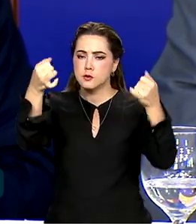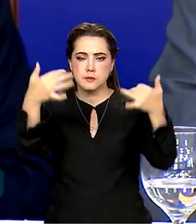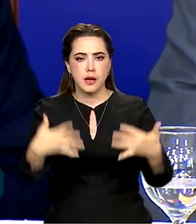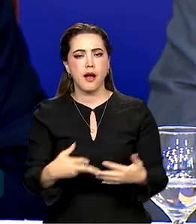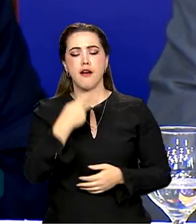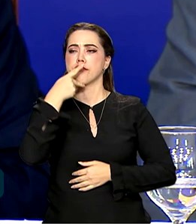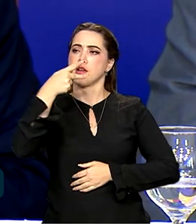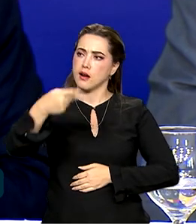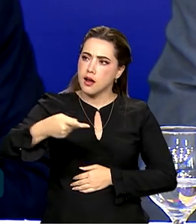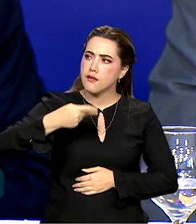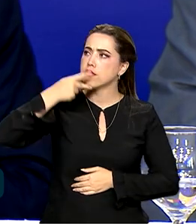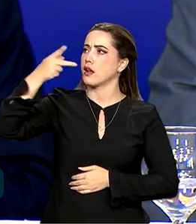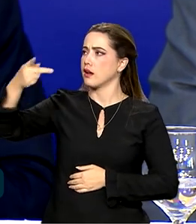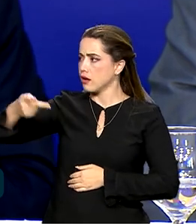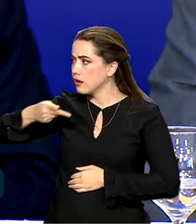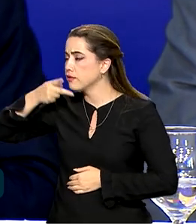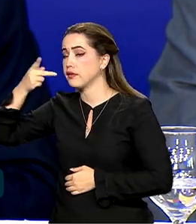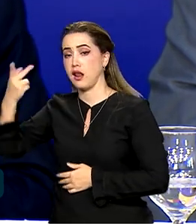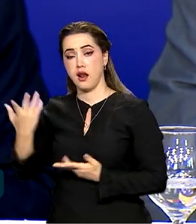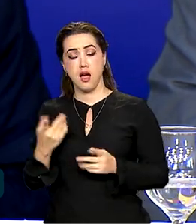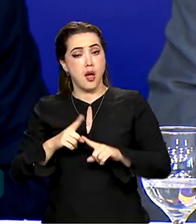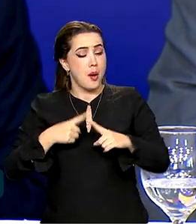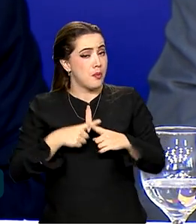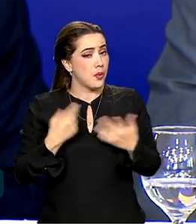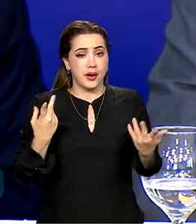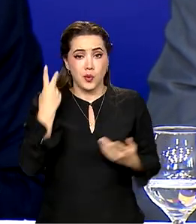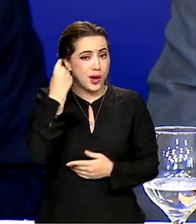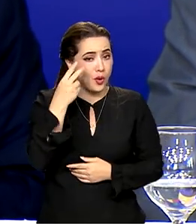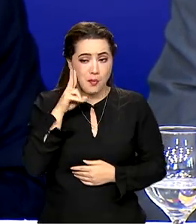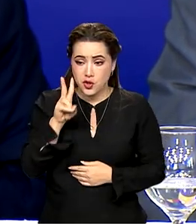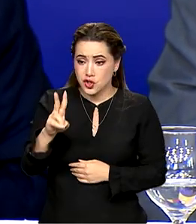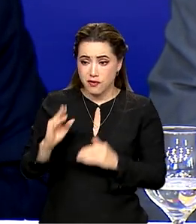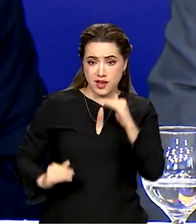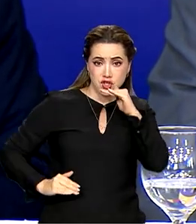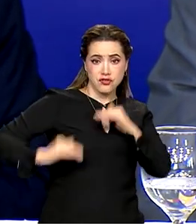não é normal a gente tratar desigualdade como normal.